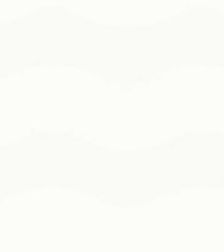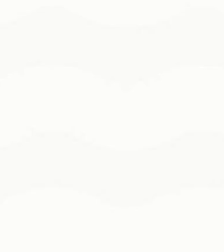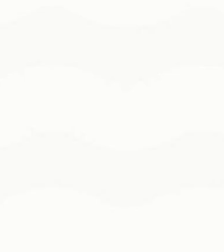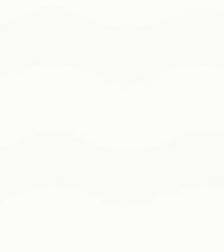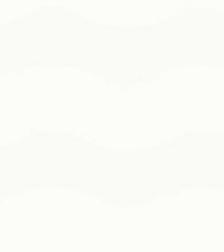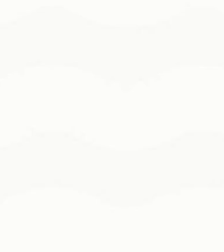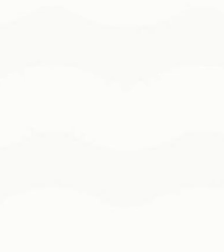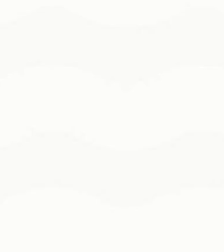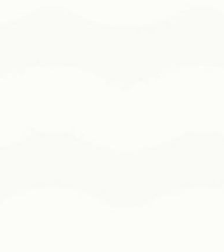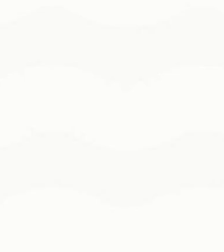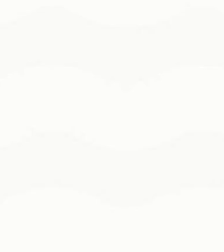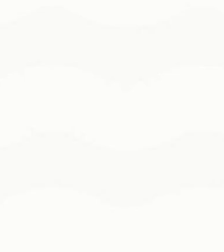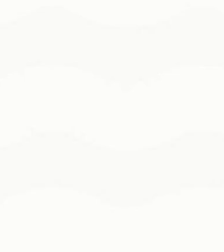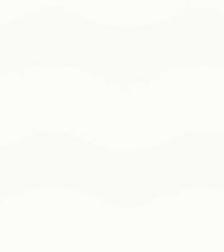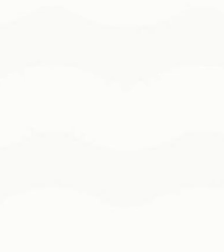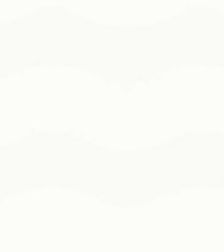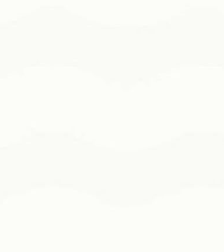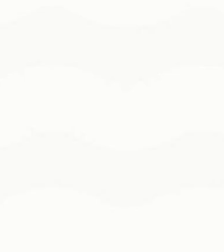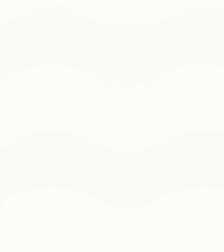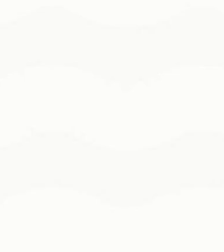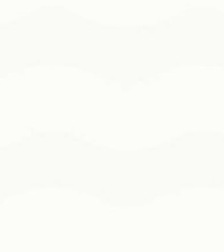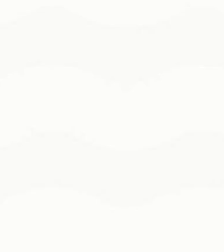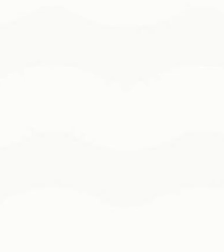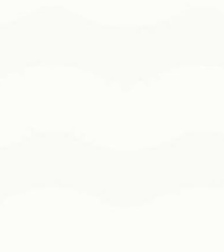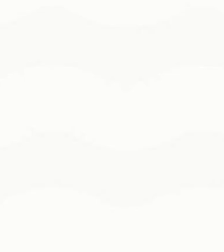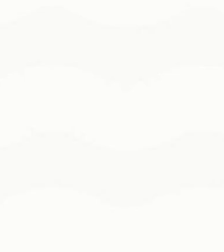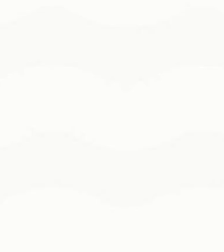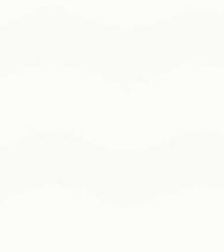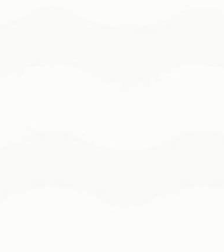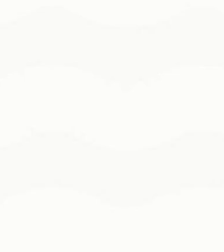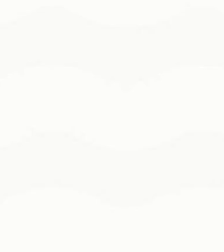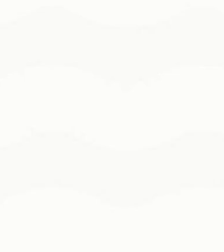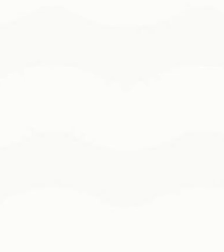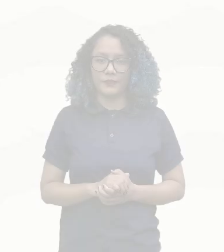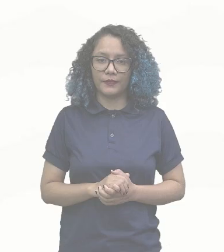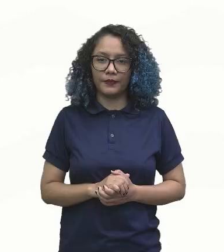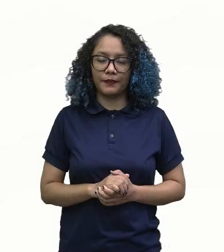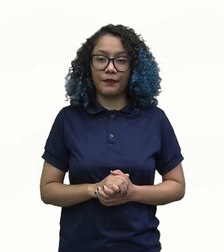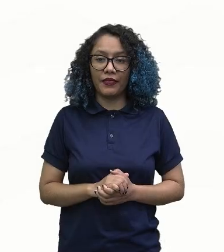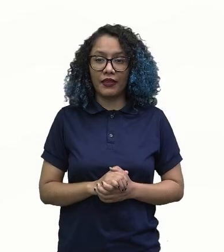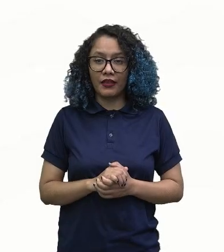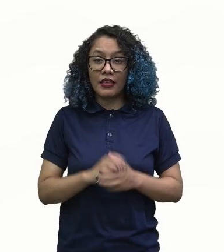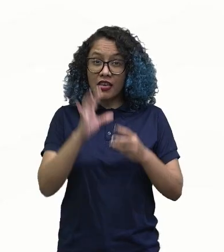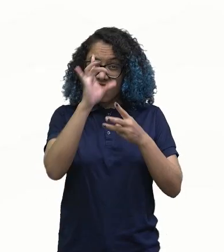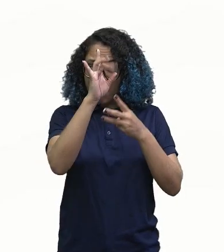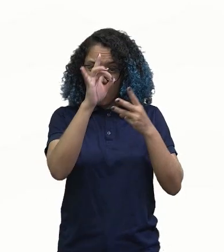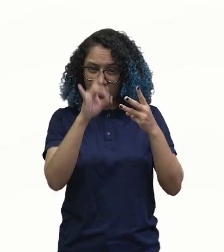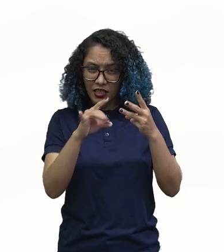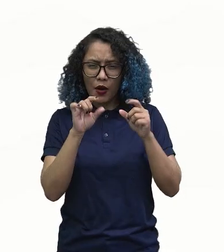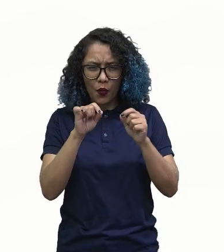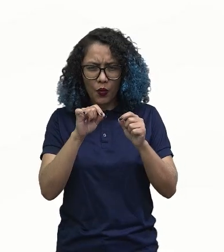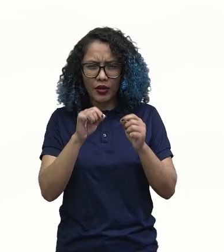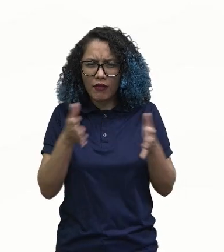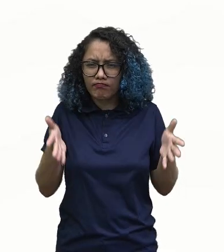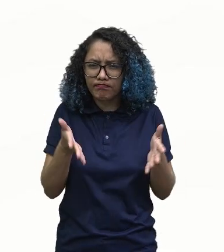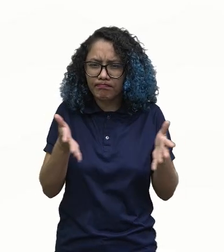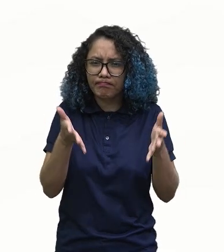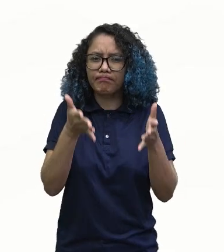momentos específicos, elas acabaram contribuindo para definir e reforçar